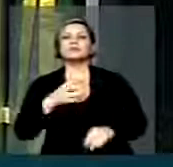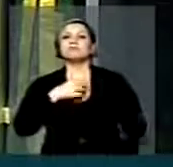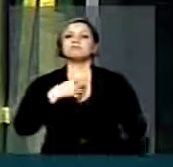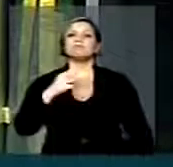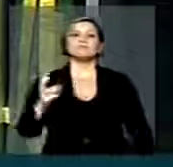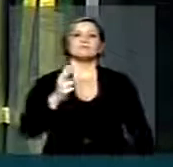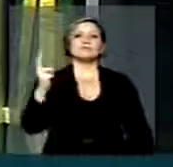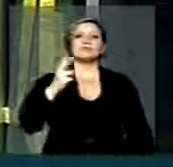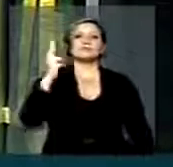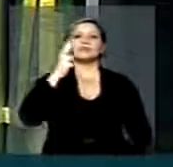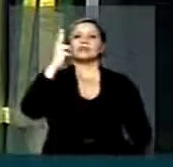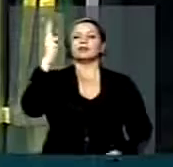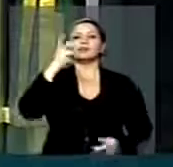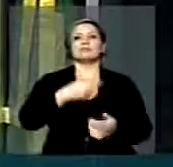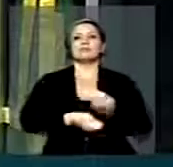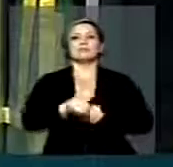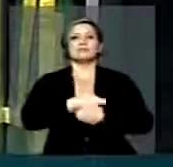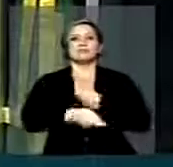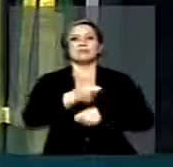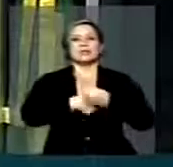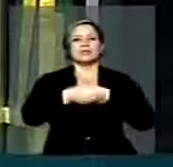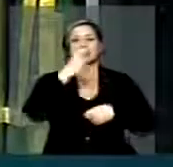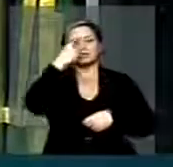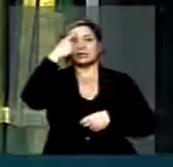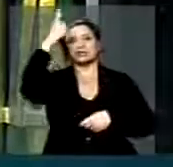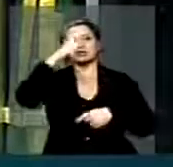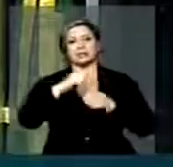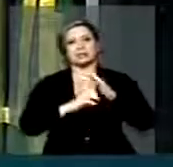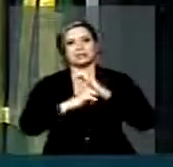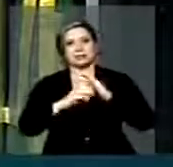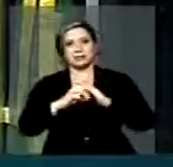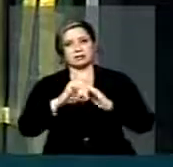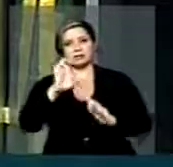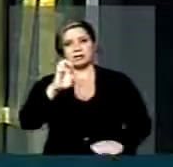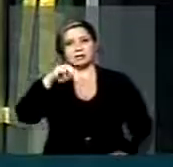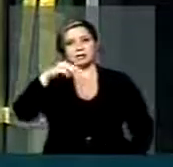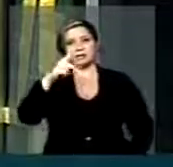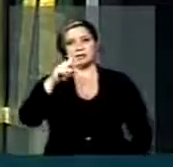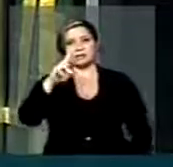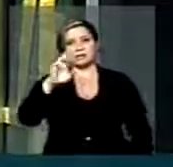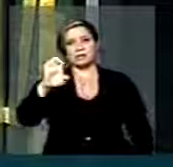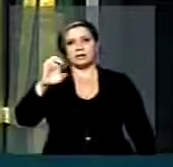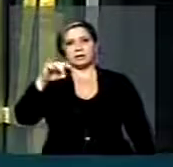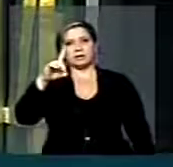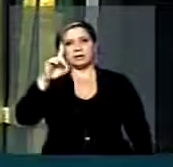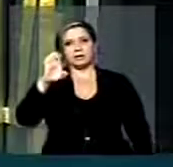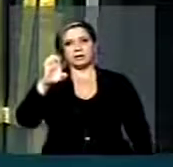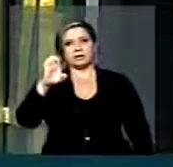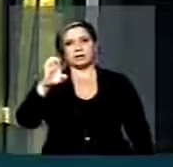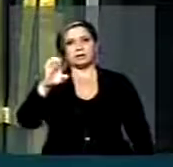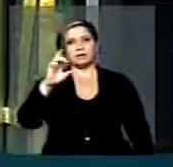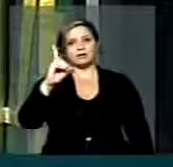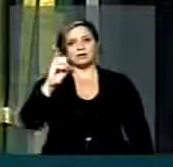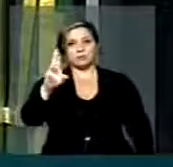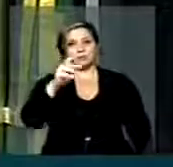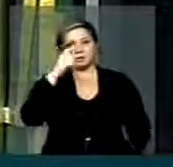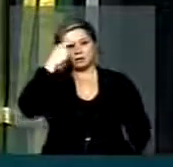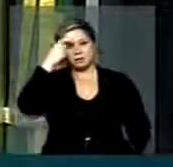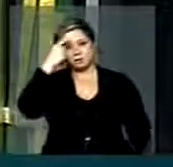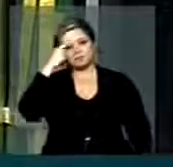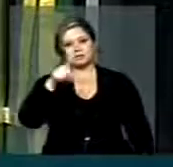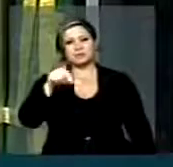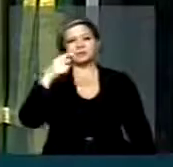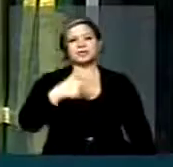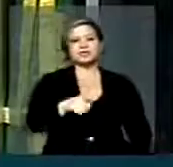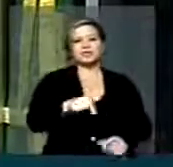valorizar empreendedores. É preciso que haja um candidato, eu espero que seja o candidato do meu